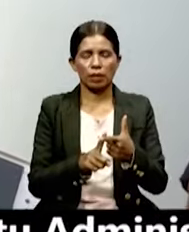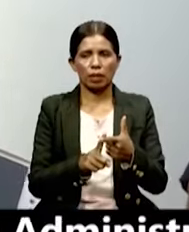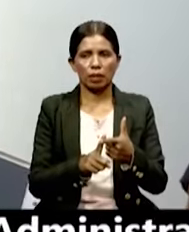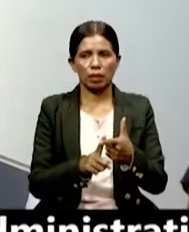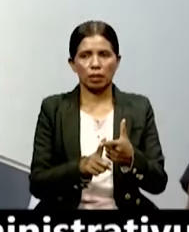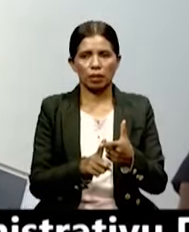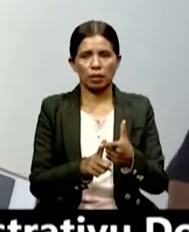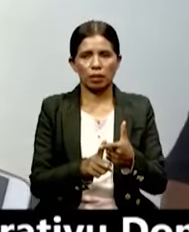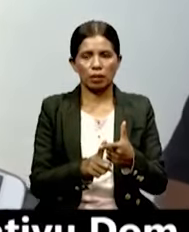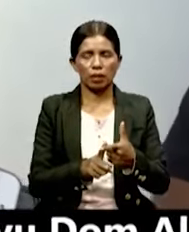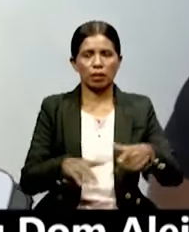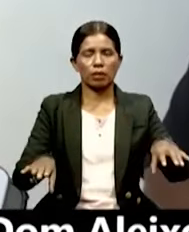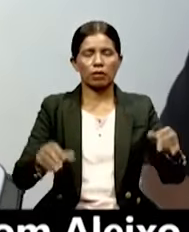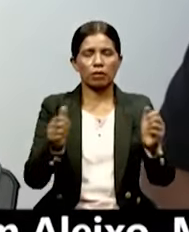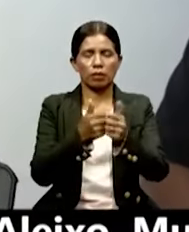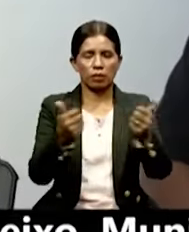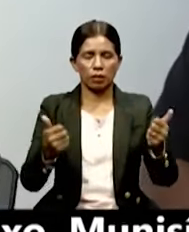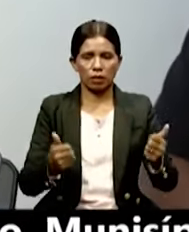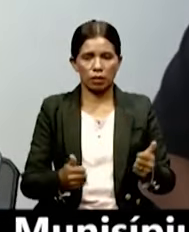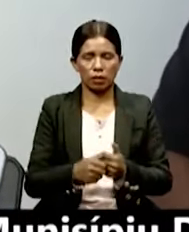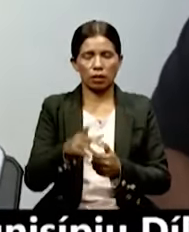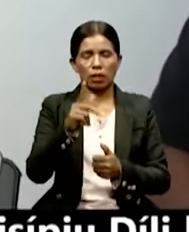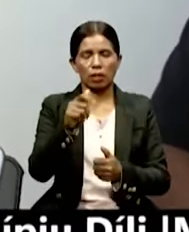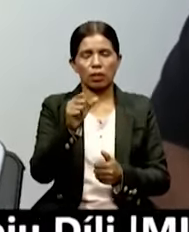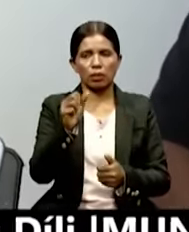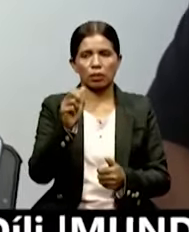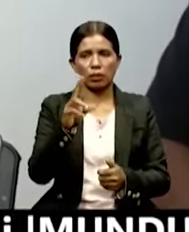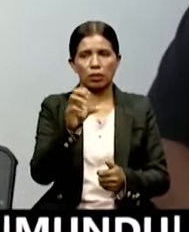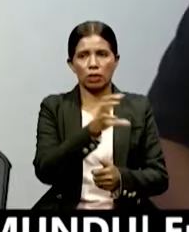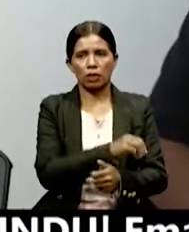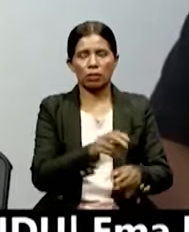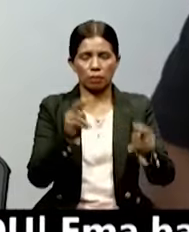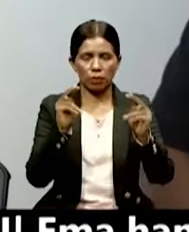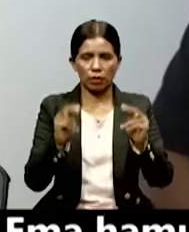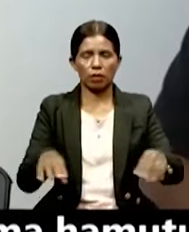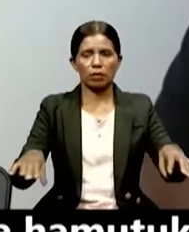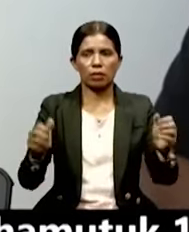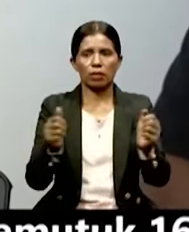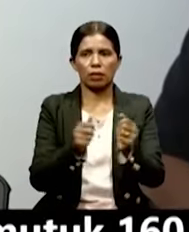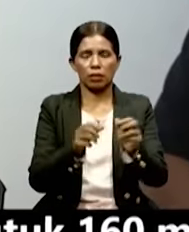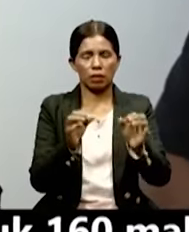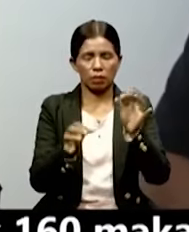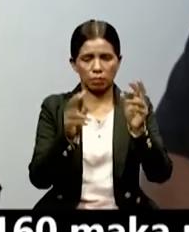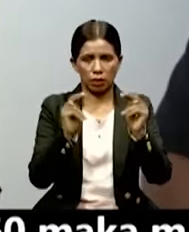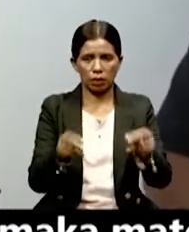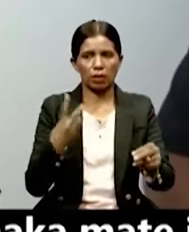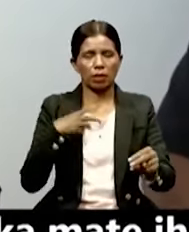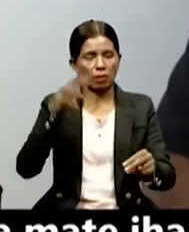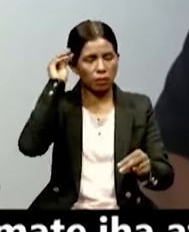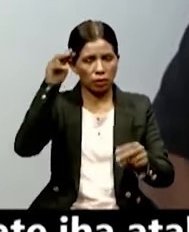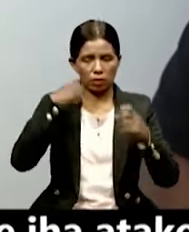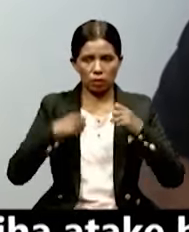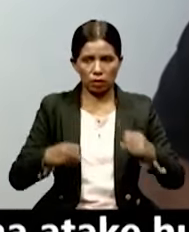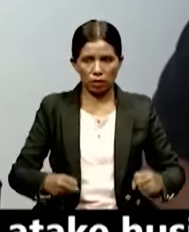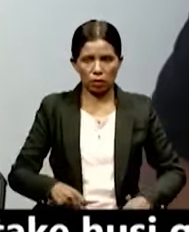ia contrato agente casuais. Agente casuais não queria contrato quando precisa. Então, o NEMA com o Ministério da Saúde, e a